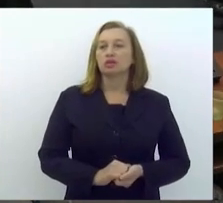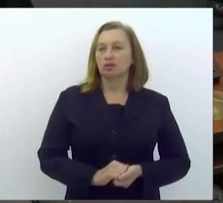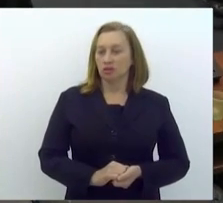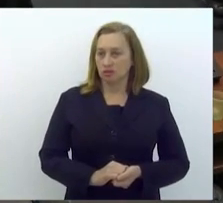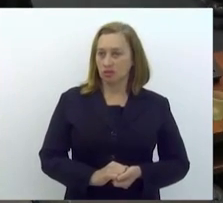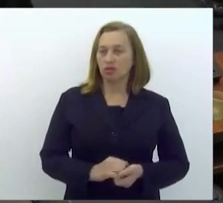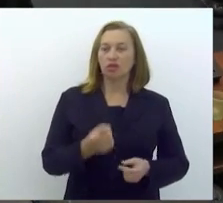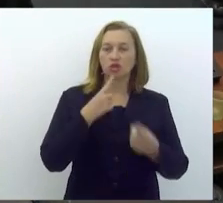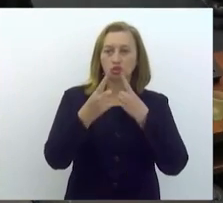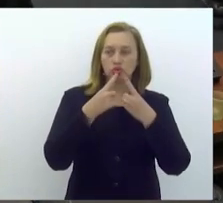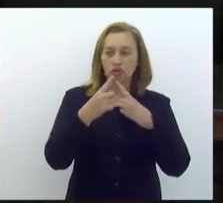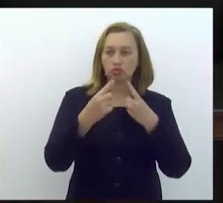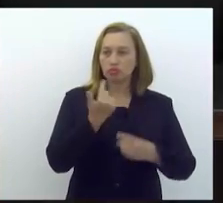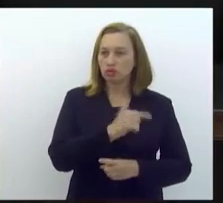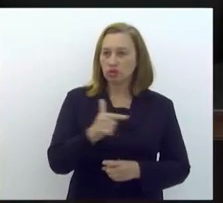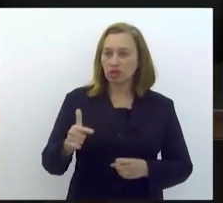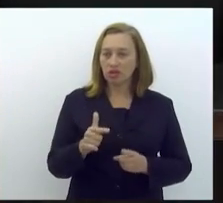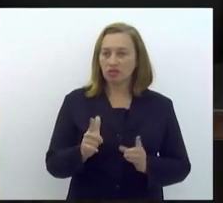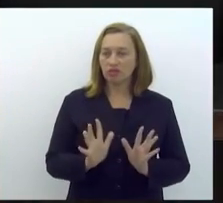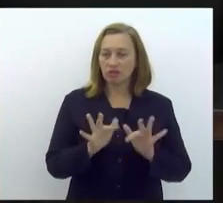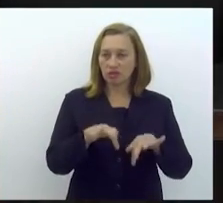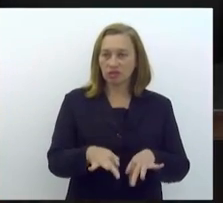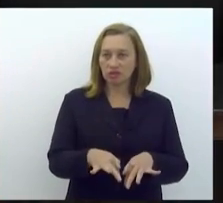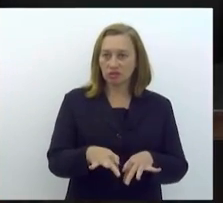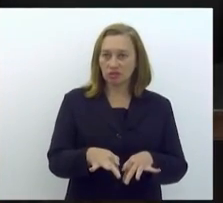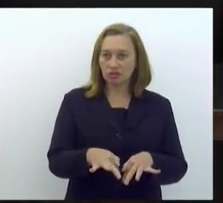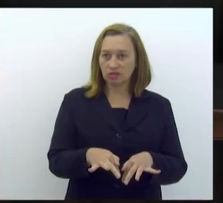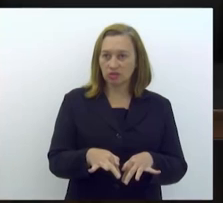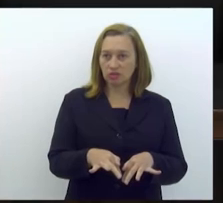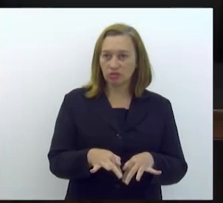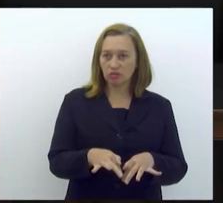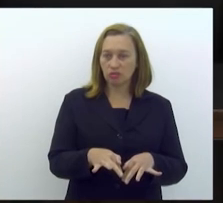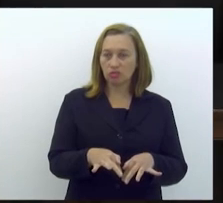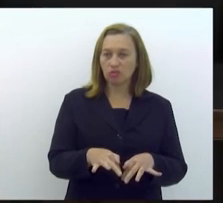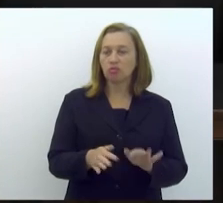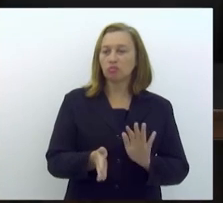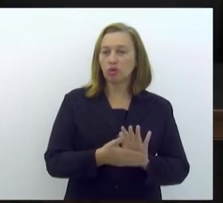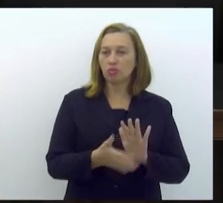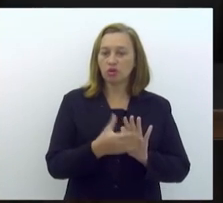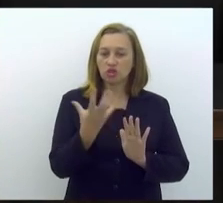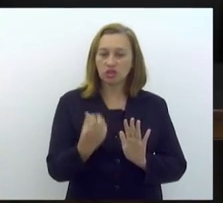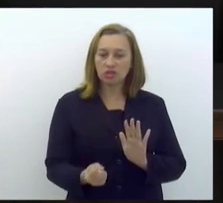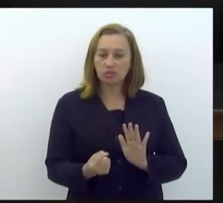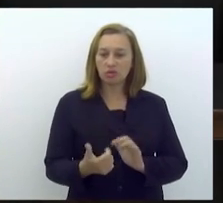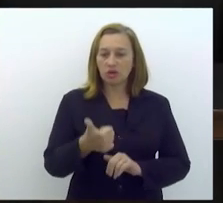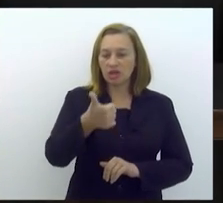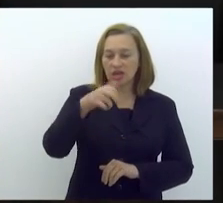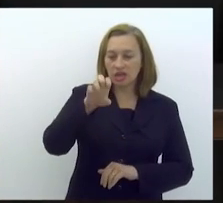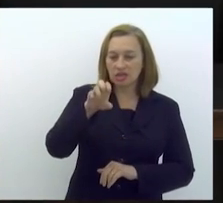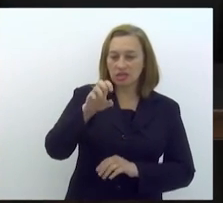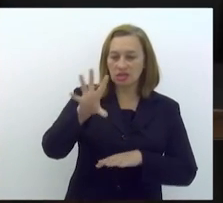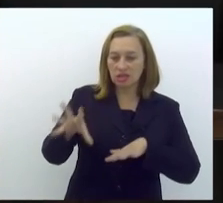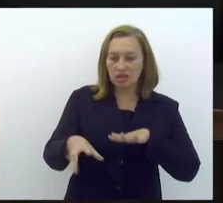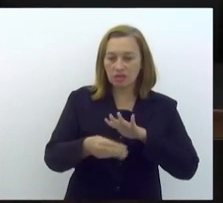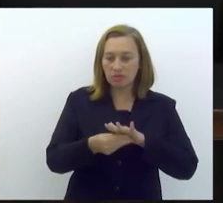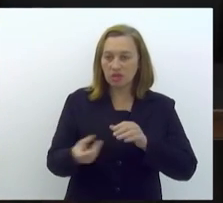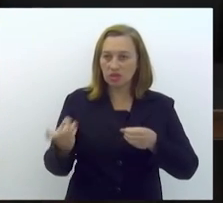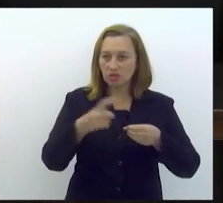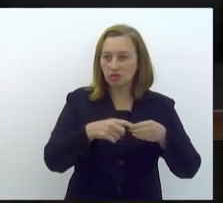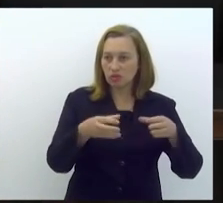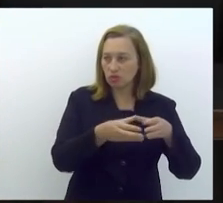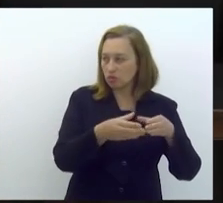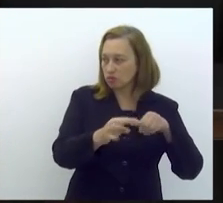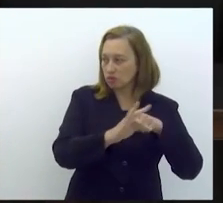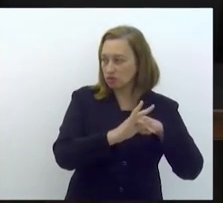emitidos em discussão no havendo Quem Queira discutir encerrado a discussão apresente proposta recebeu 15 emendas e